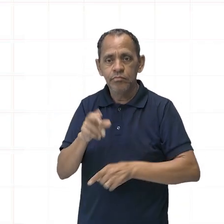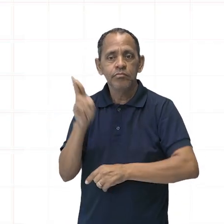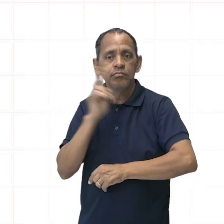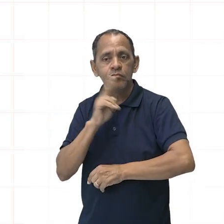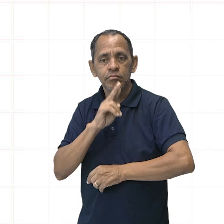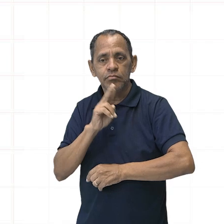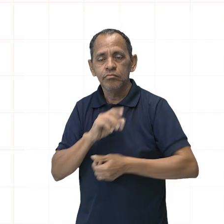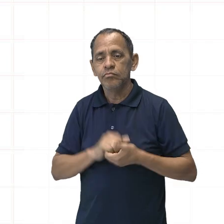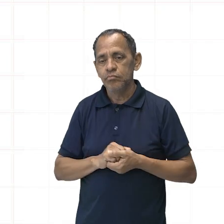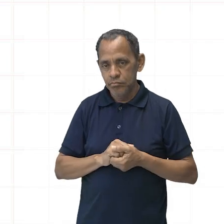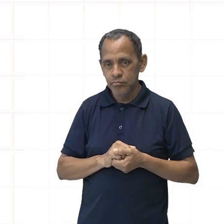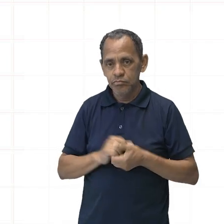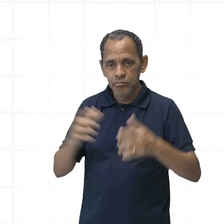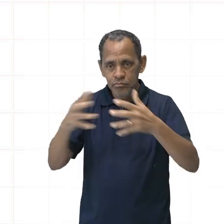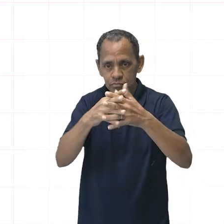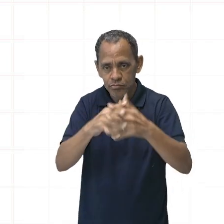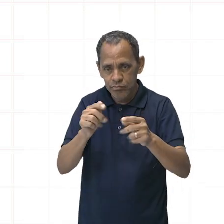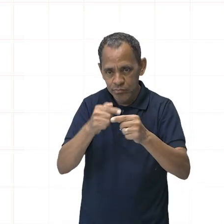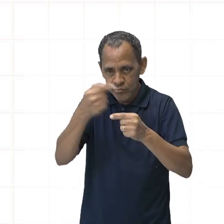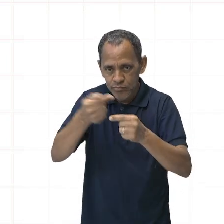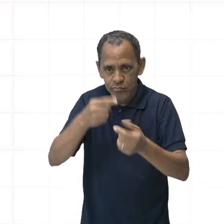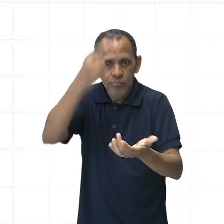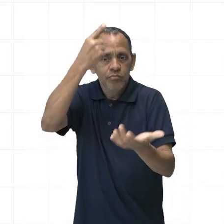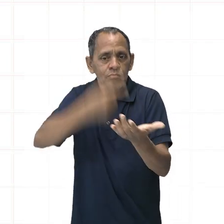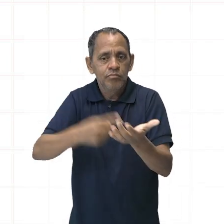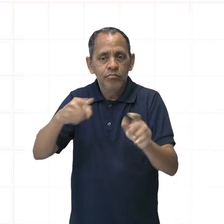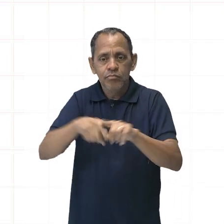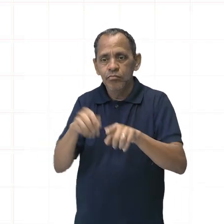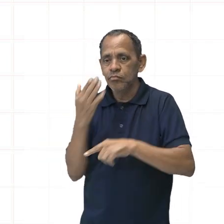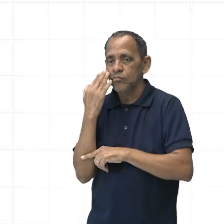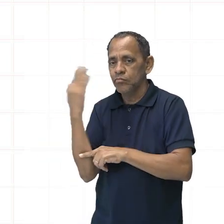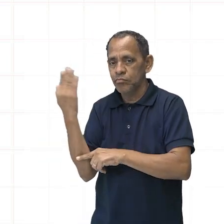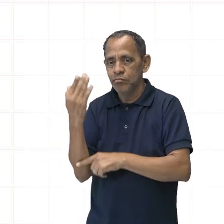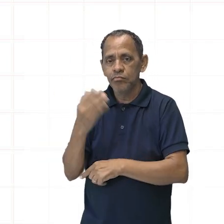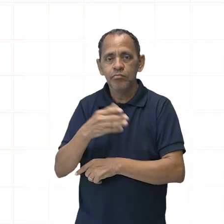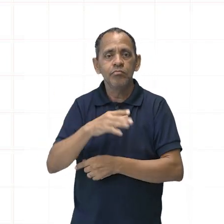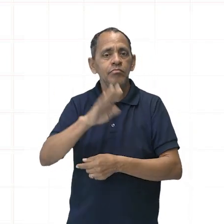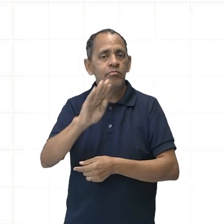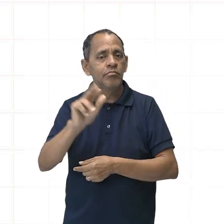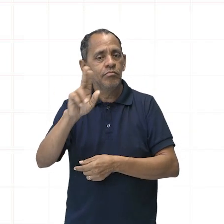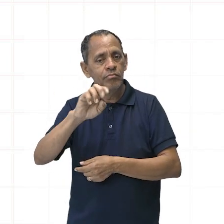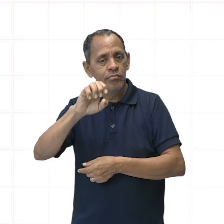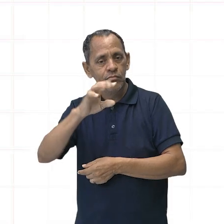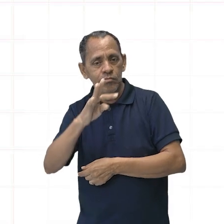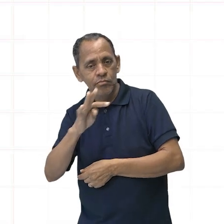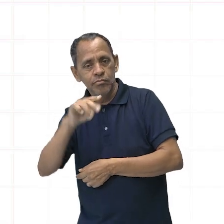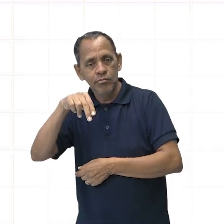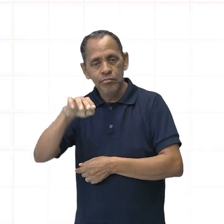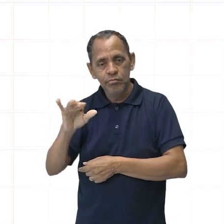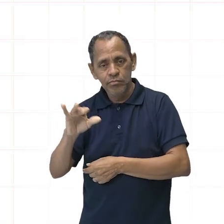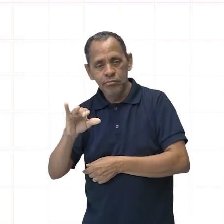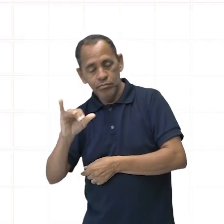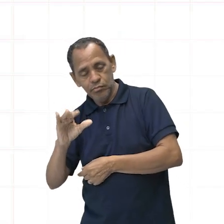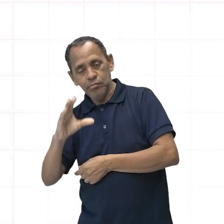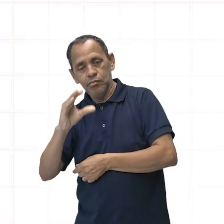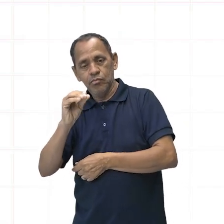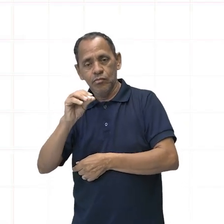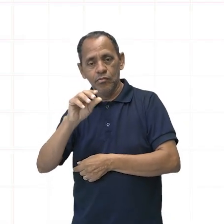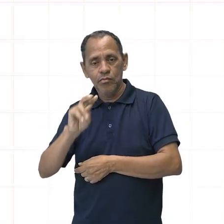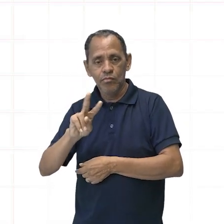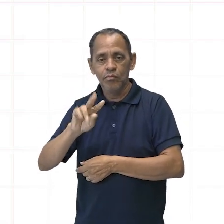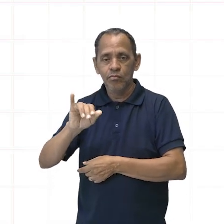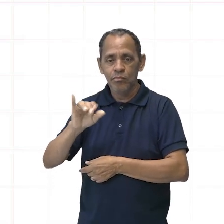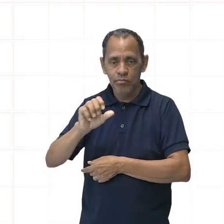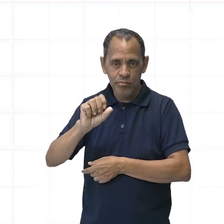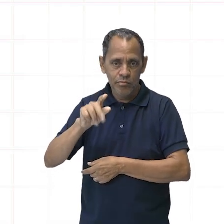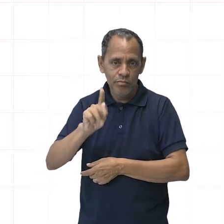após a assinatura do Tratado Brest-Litovsk com a Alemanha em março de 1918. É importante